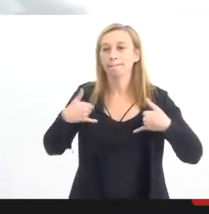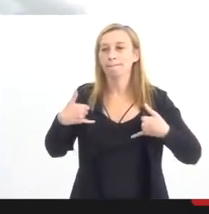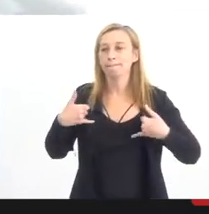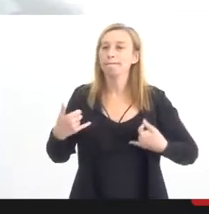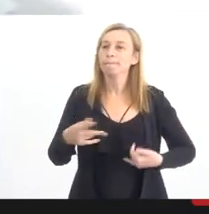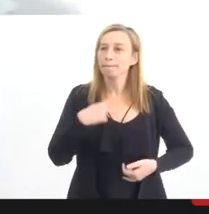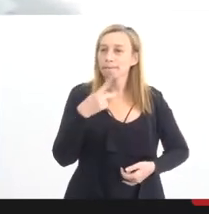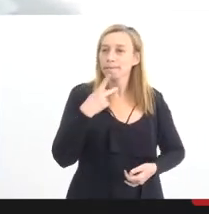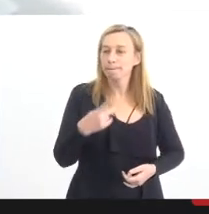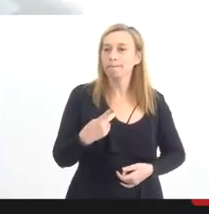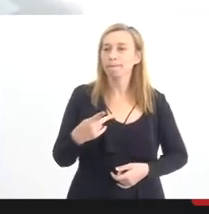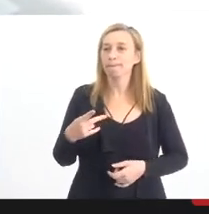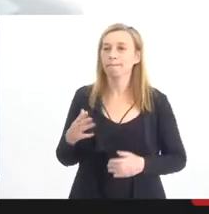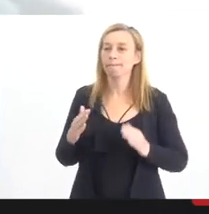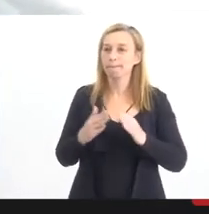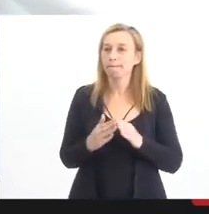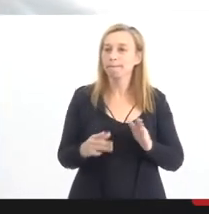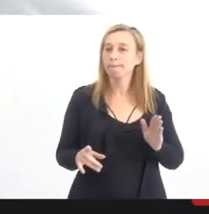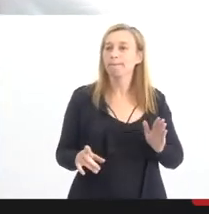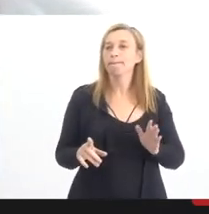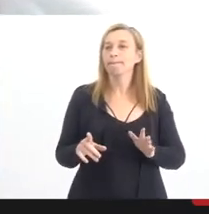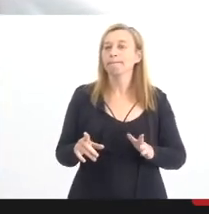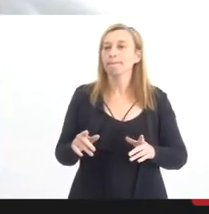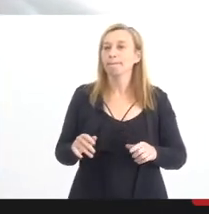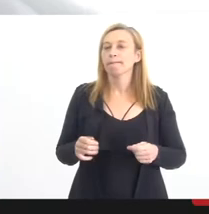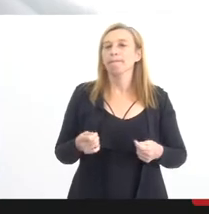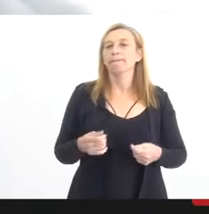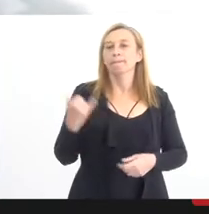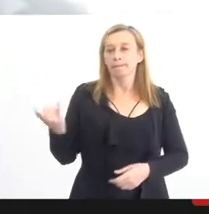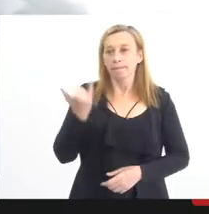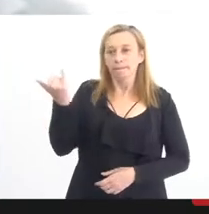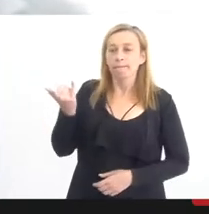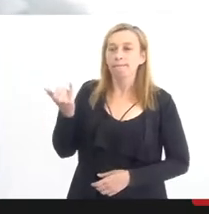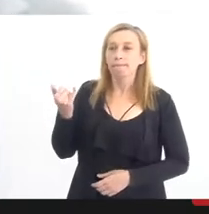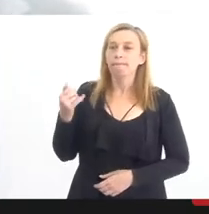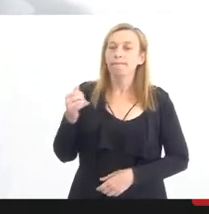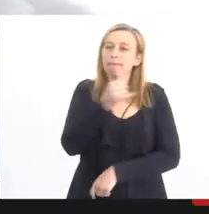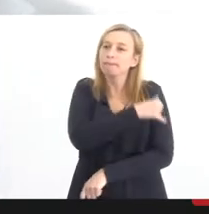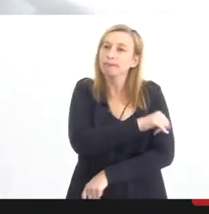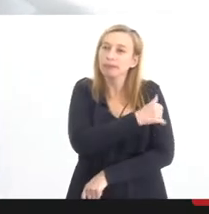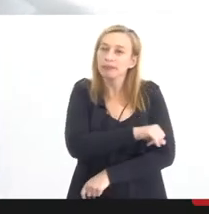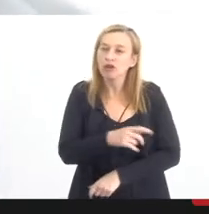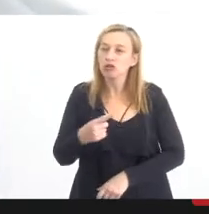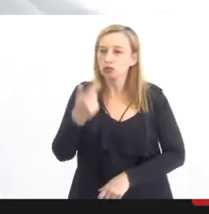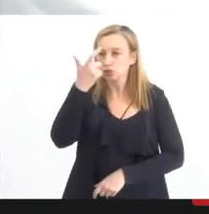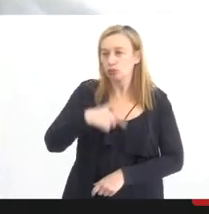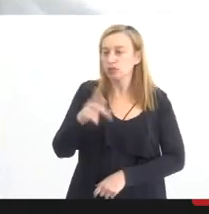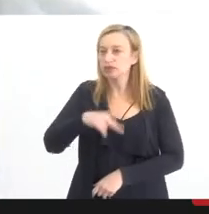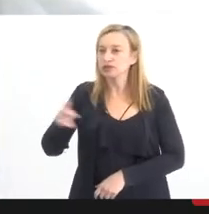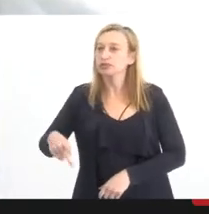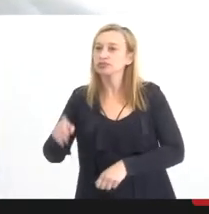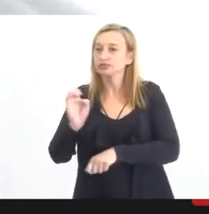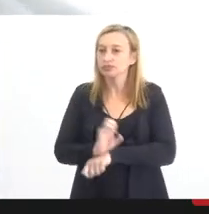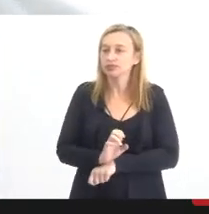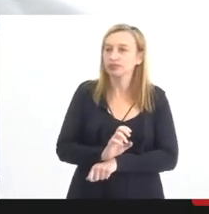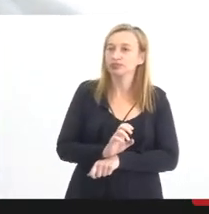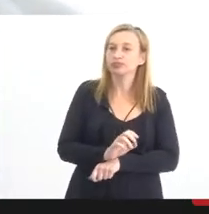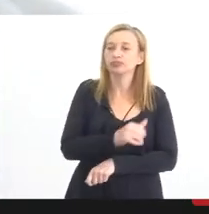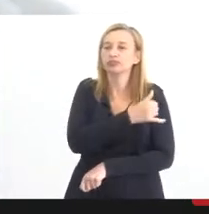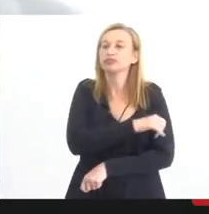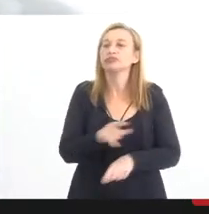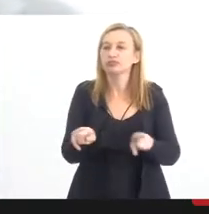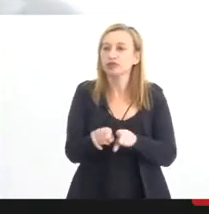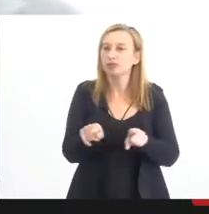falando nessa casa de tanta importância do Rio de Janeiro. Eu sou professora do Estado do Rio de Janeiro, também sou professora do